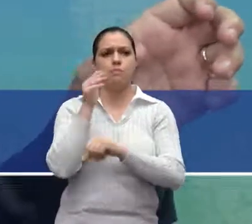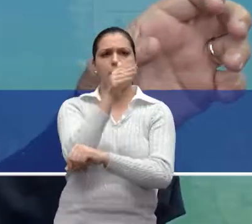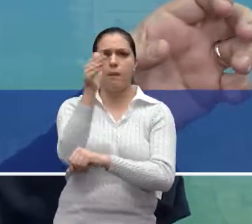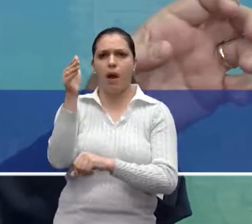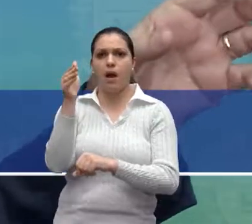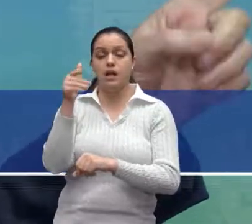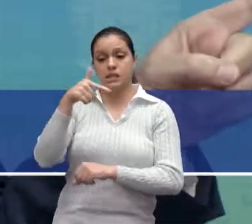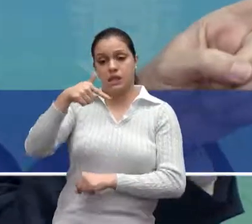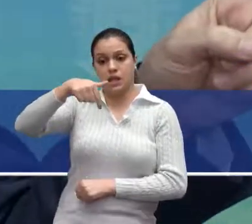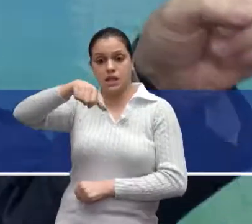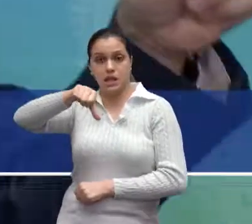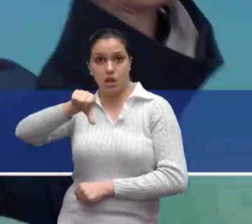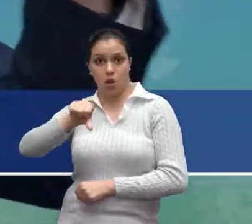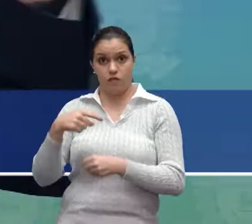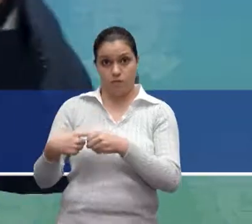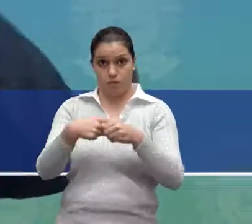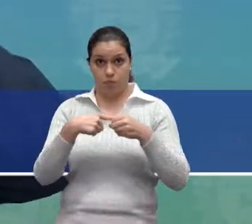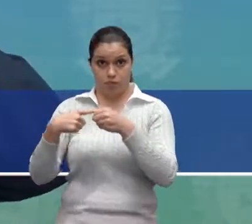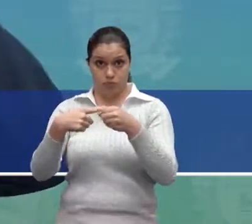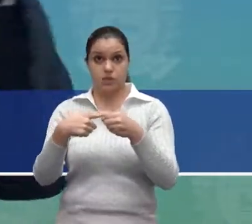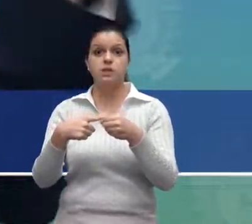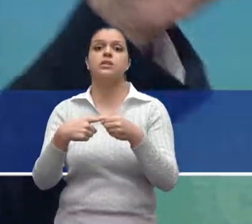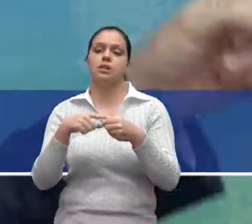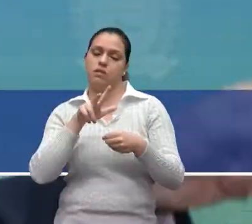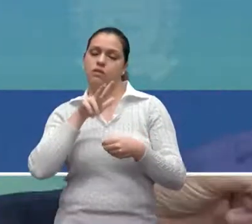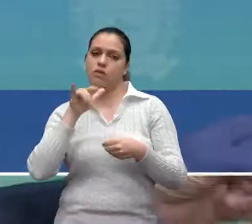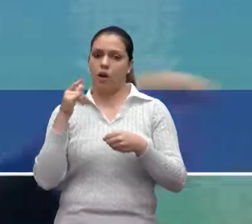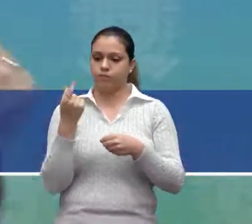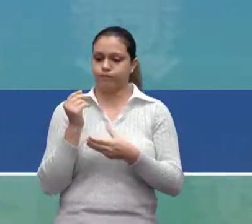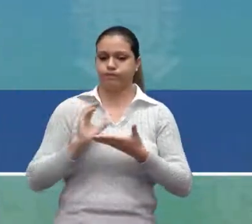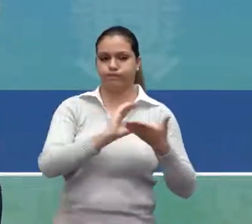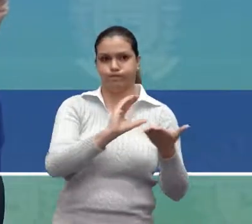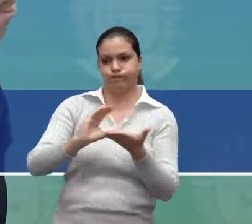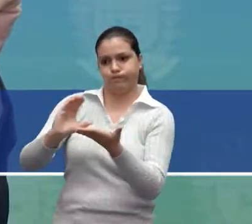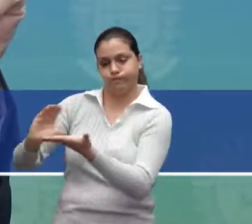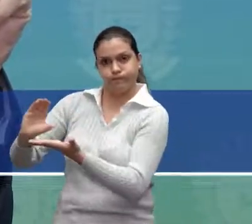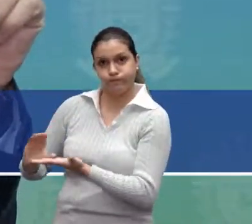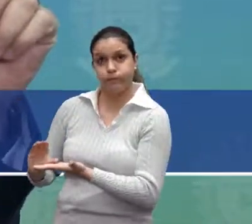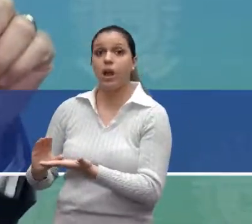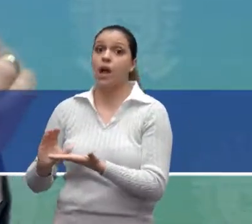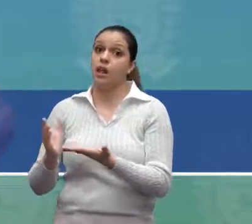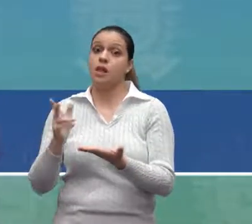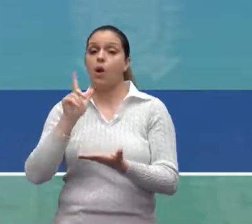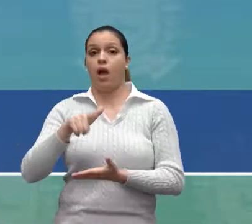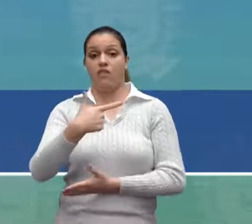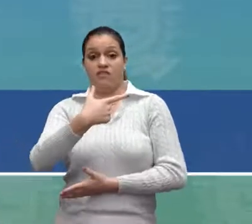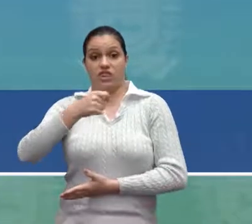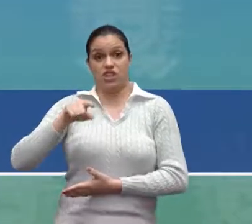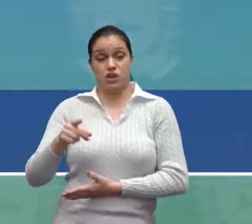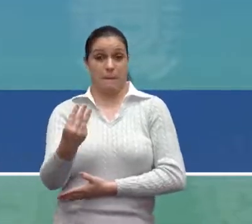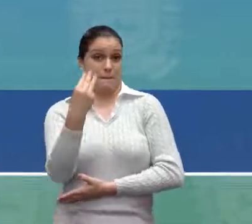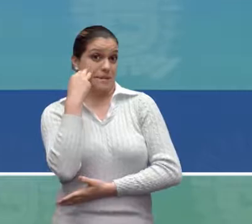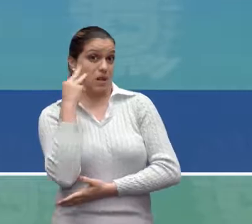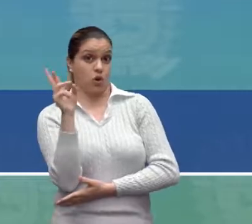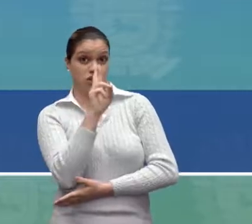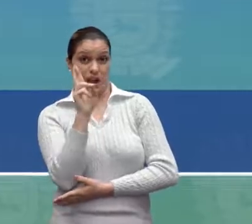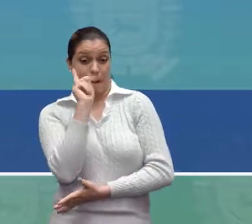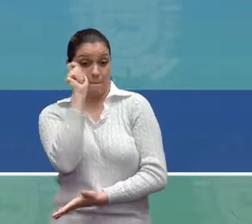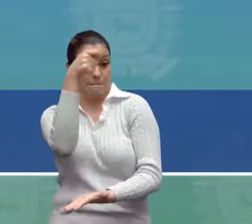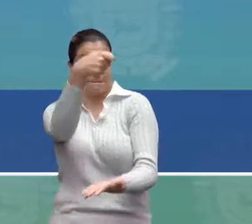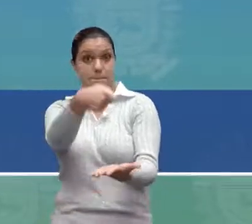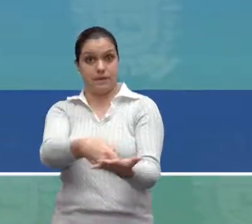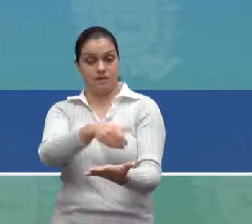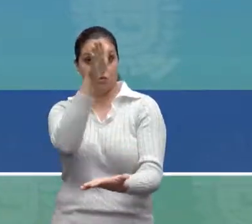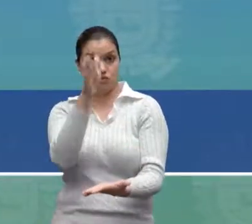Estado vai, nos 79 municípios, irrigar os fundos municipais de saúde. Então, é como se